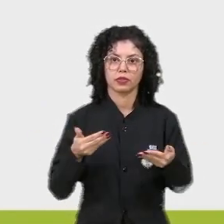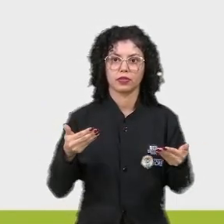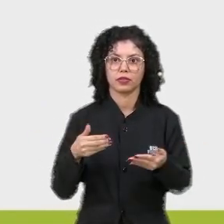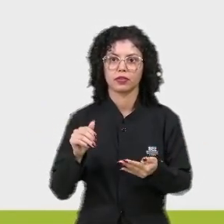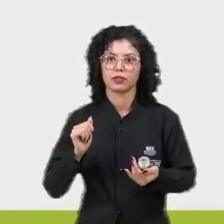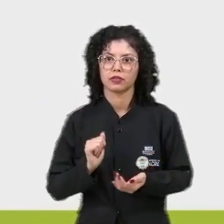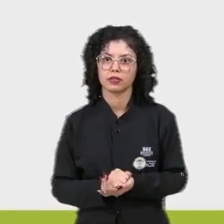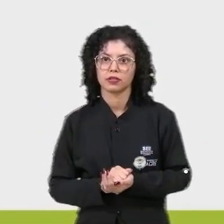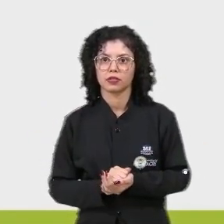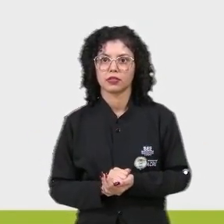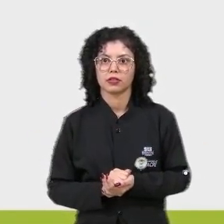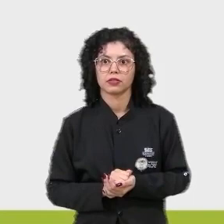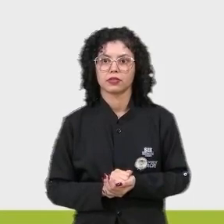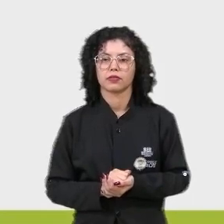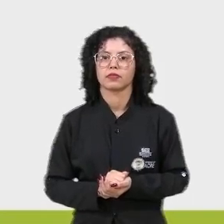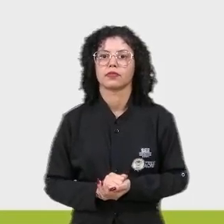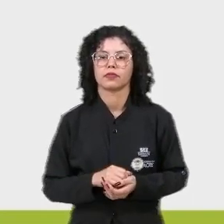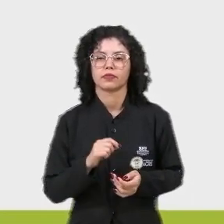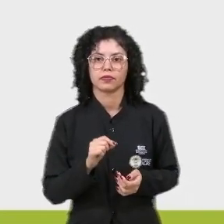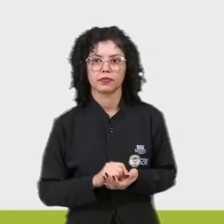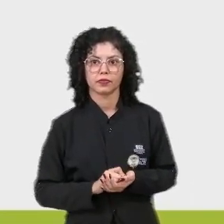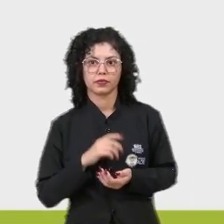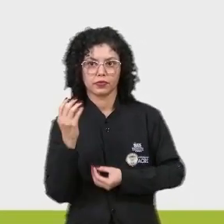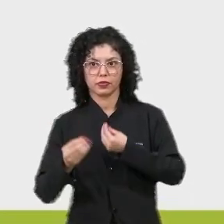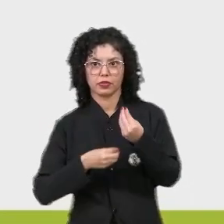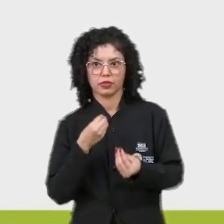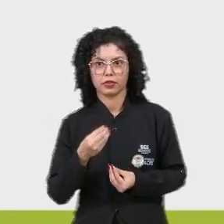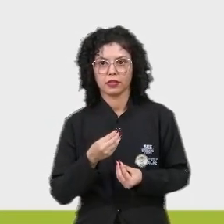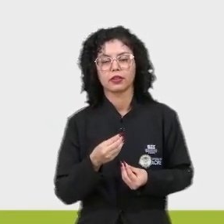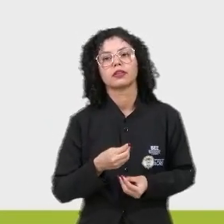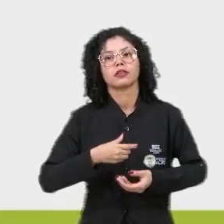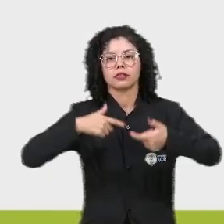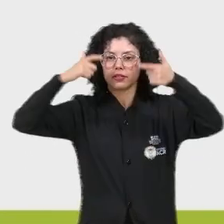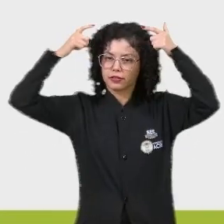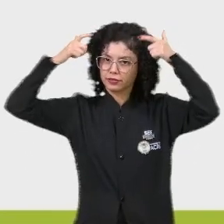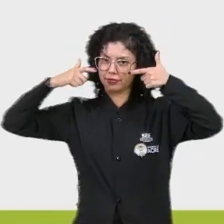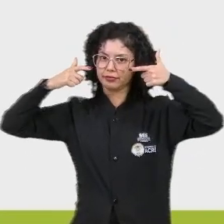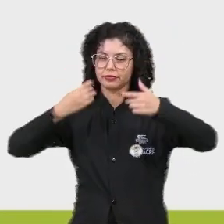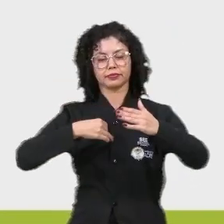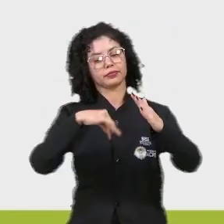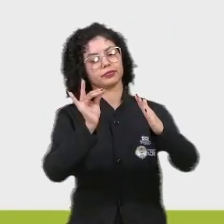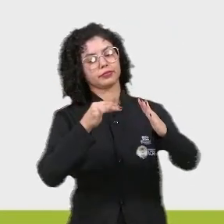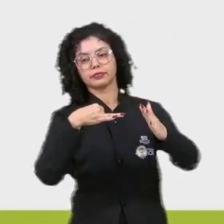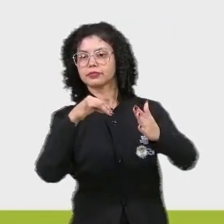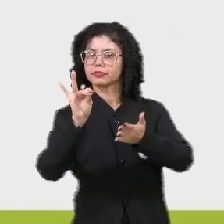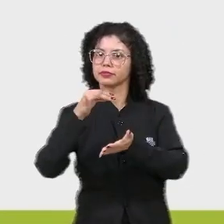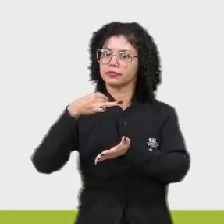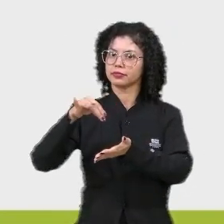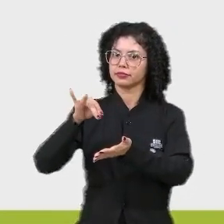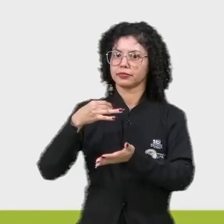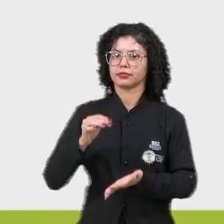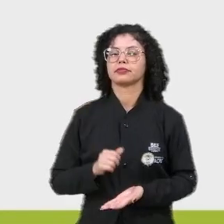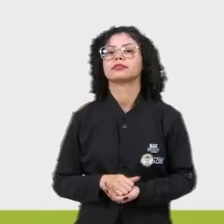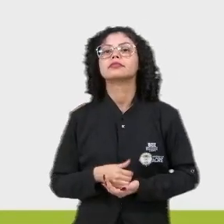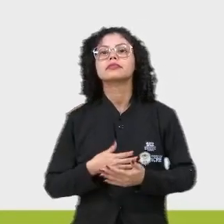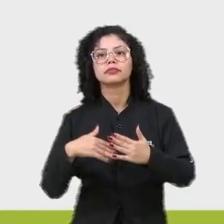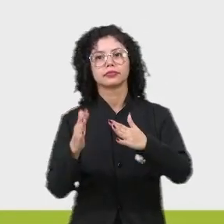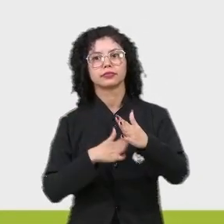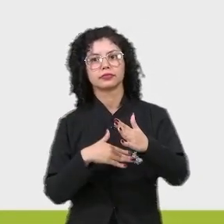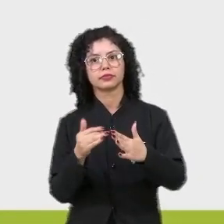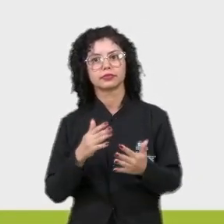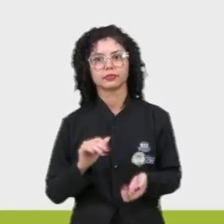inspirado hoje. No caso, ele aí com o chapéu, que nos remete a quem? Aqueles